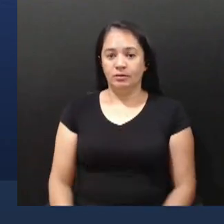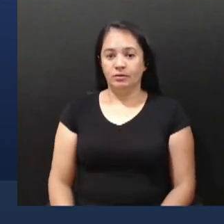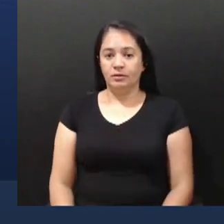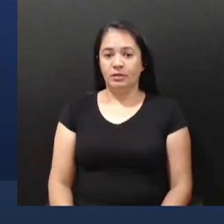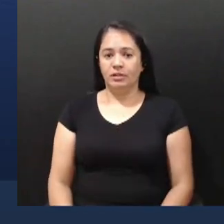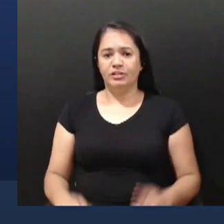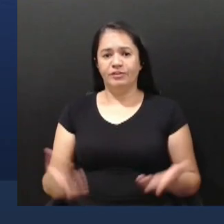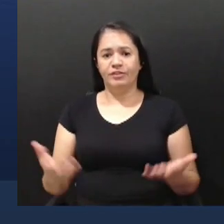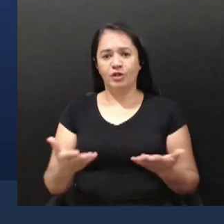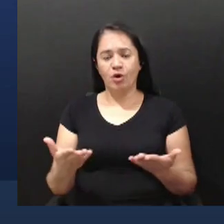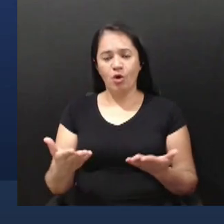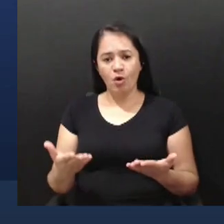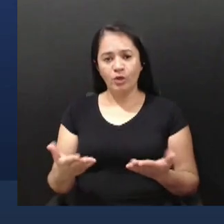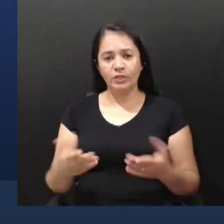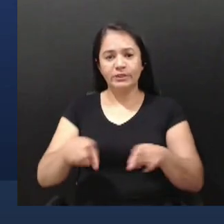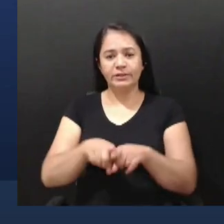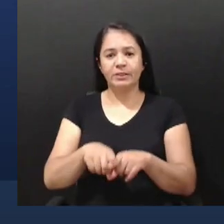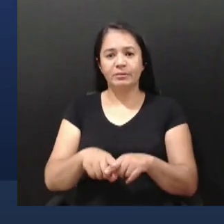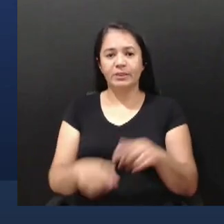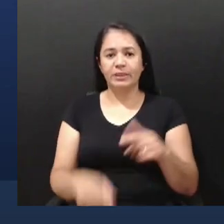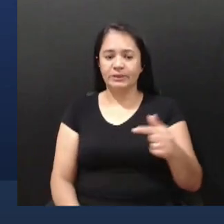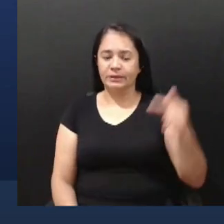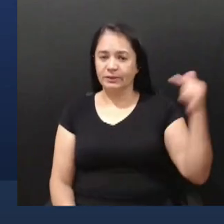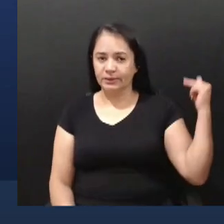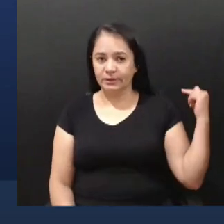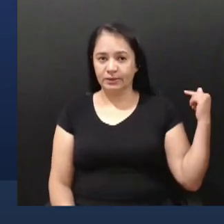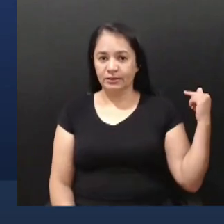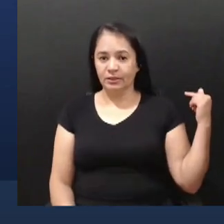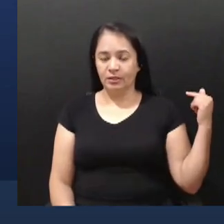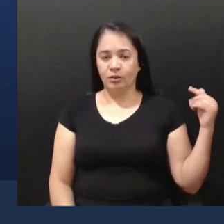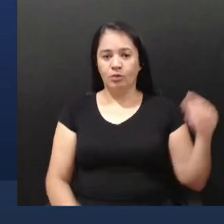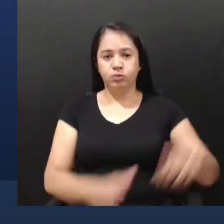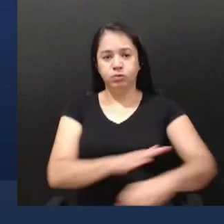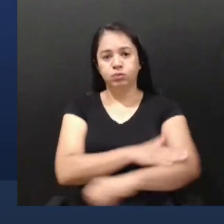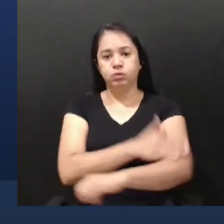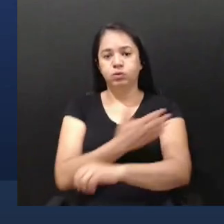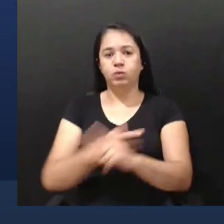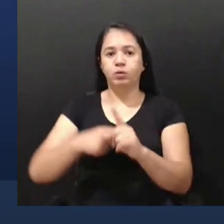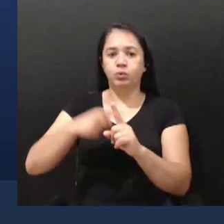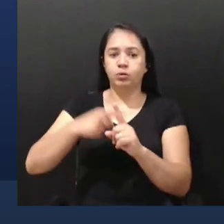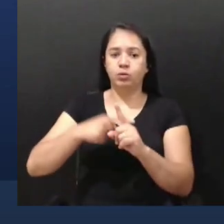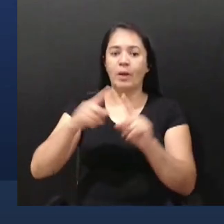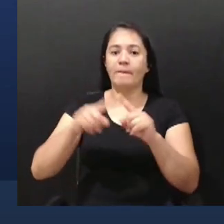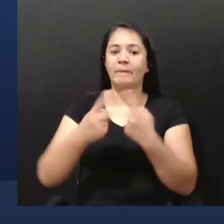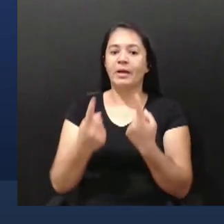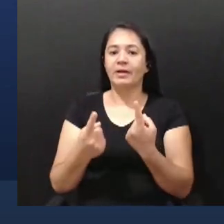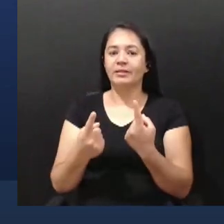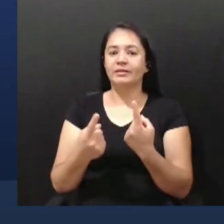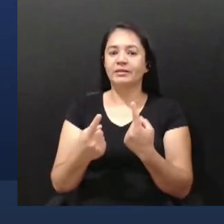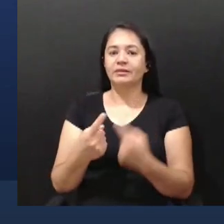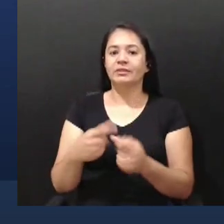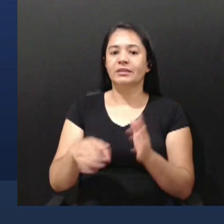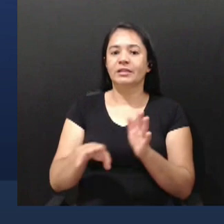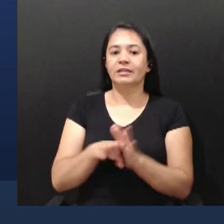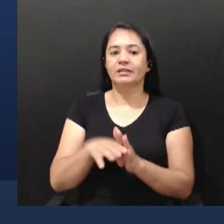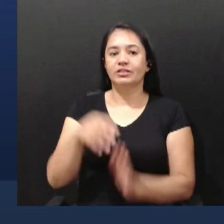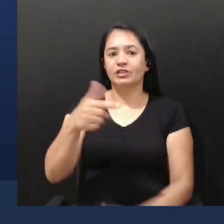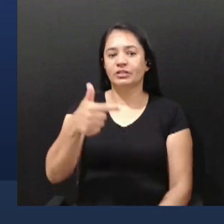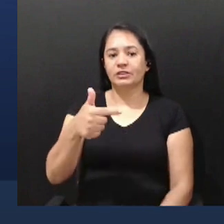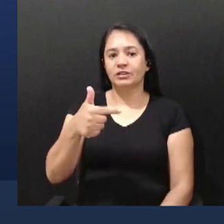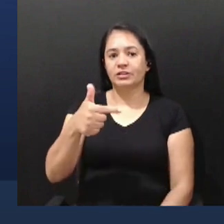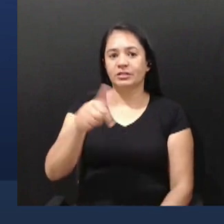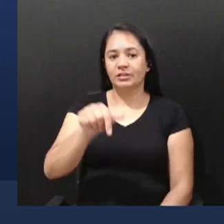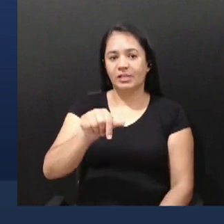também semana passada. Ao longo do dia a temperatura até sobe, mas ela não passa dos 27 graus aqui